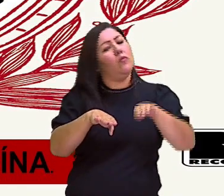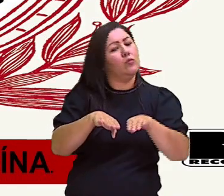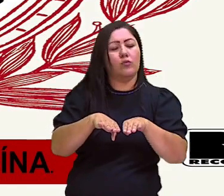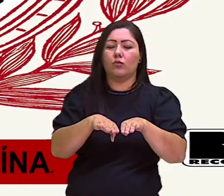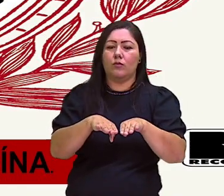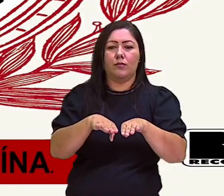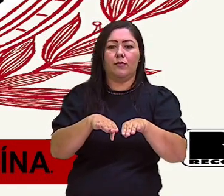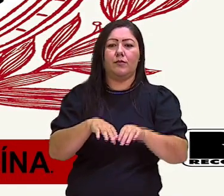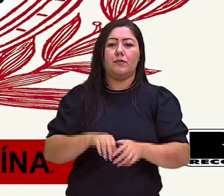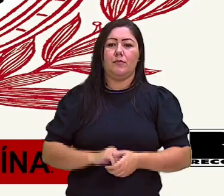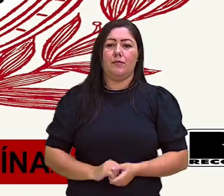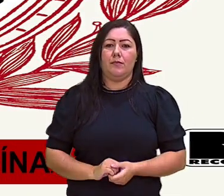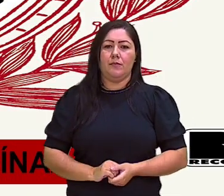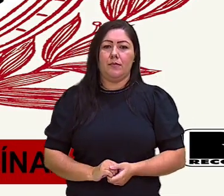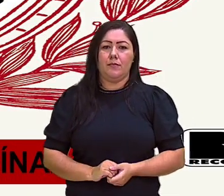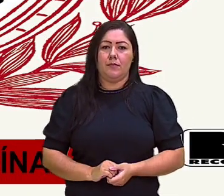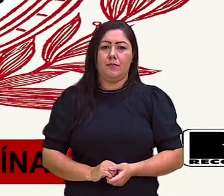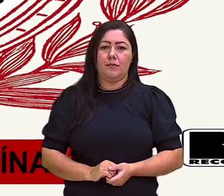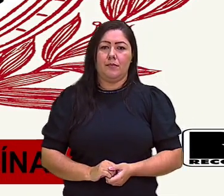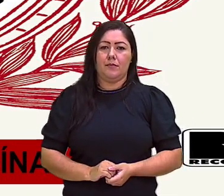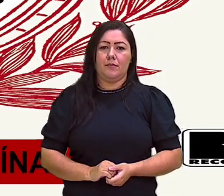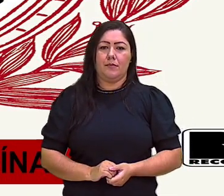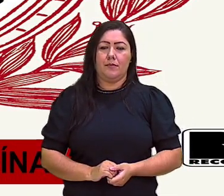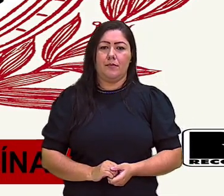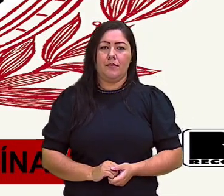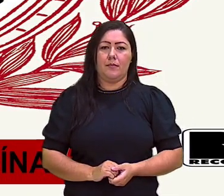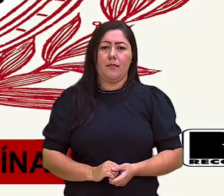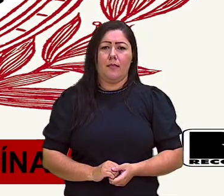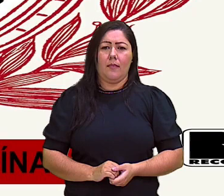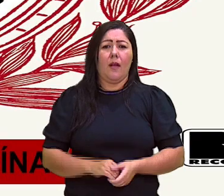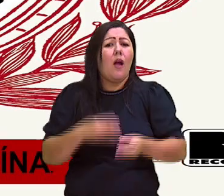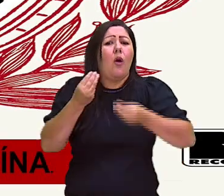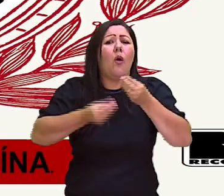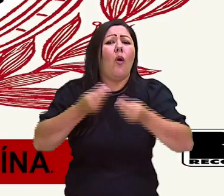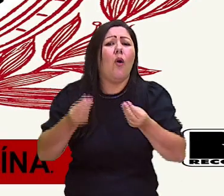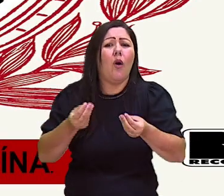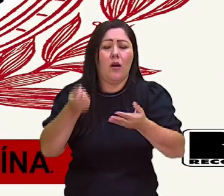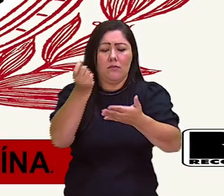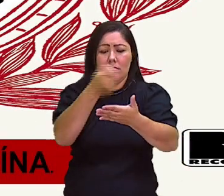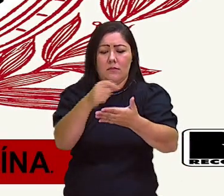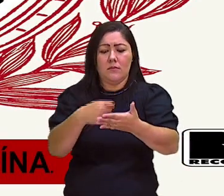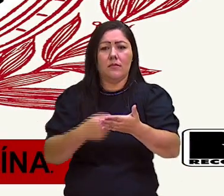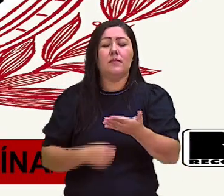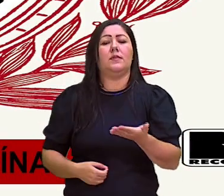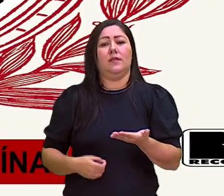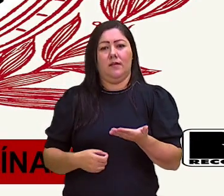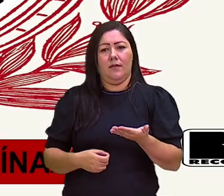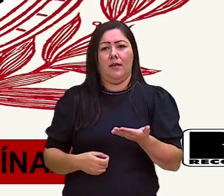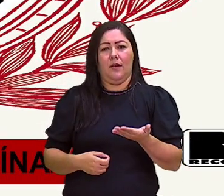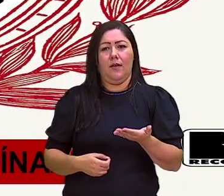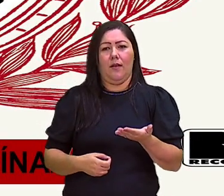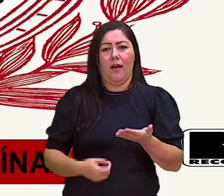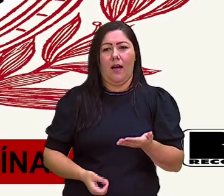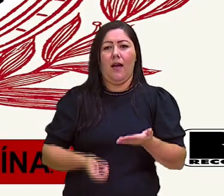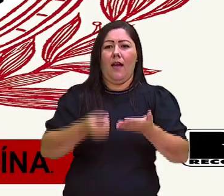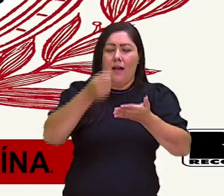Agora, vamos ver como que ficou e como foi redigida a Declaração Universal dos Direitos